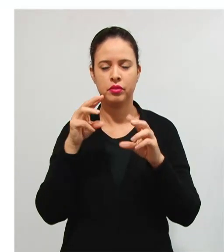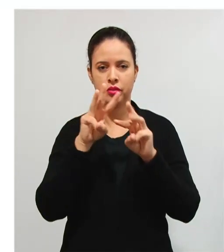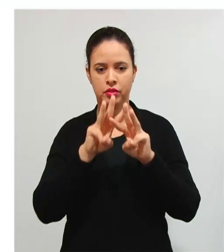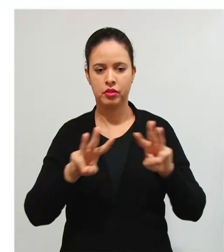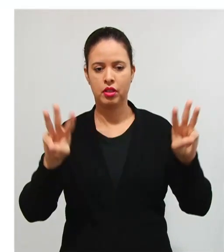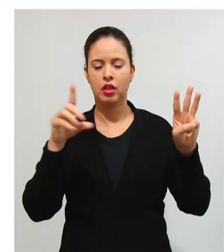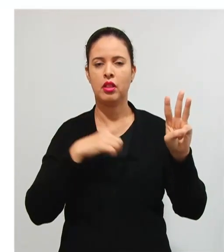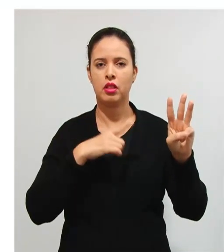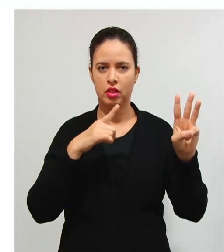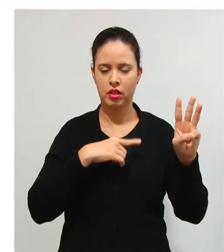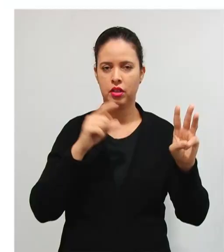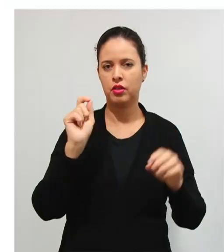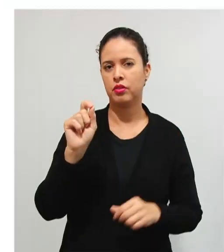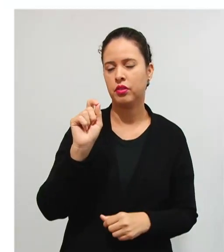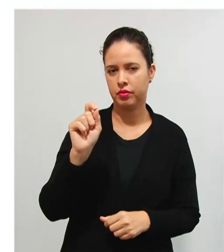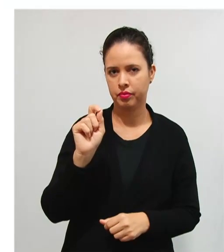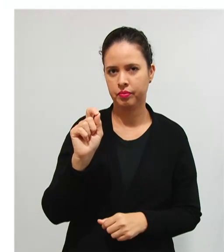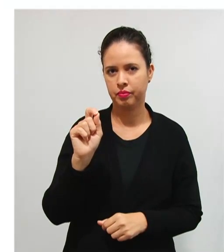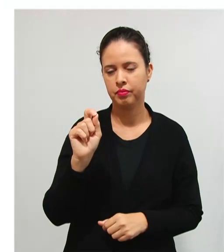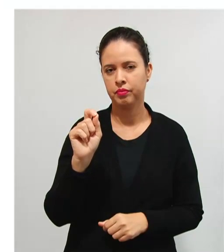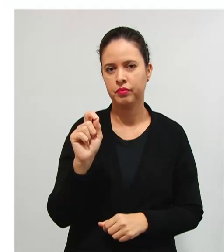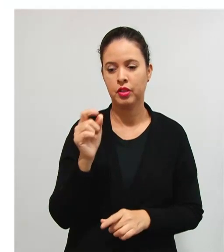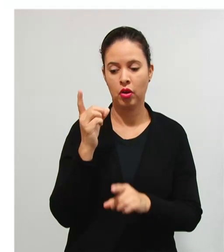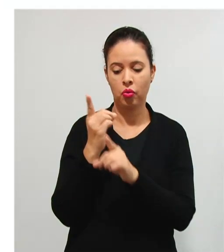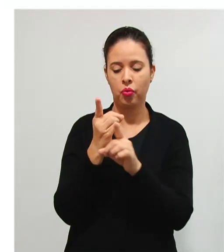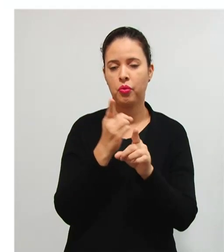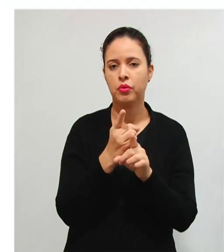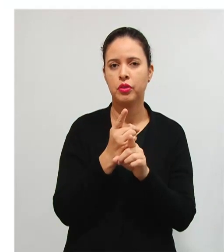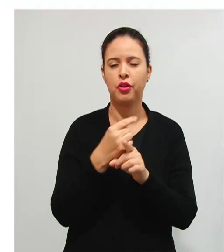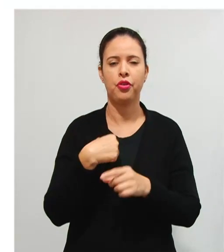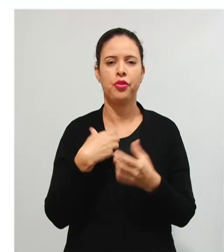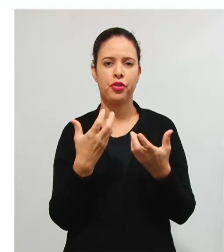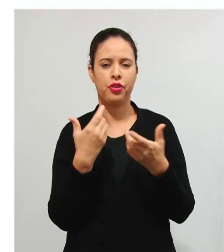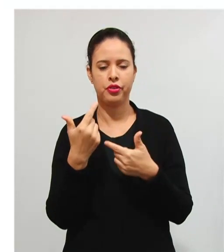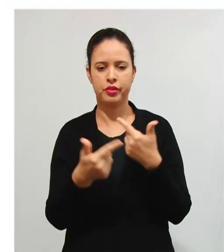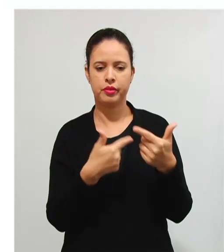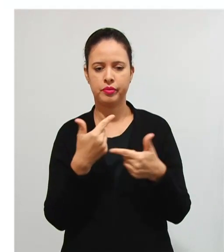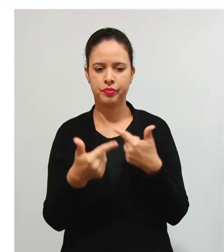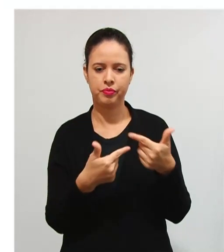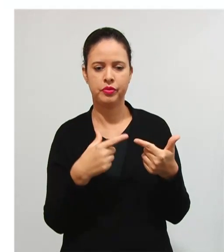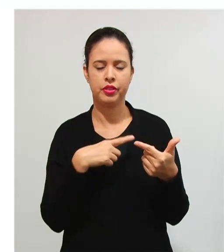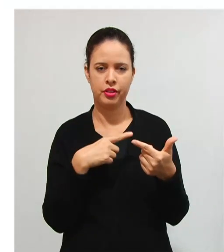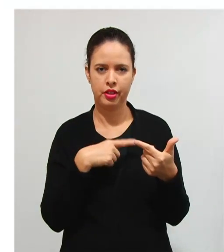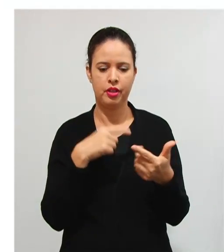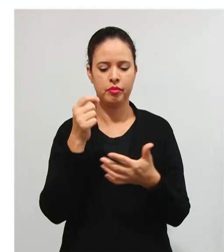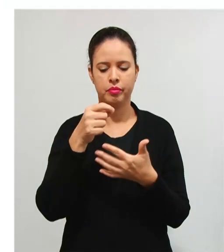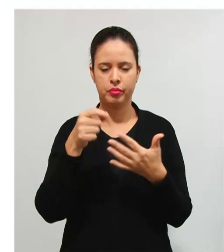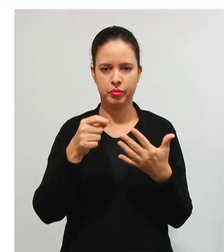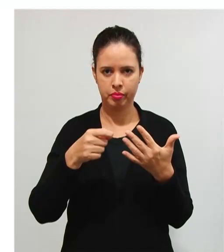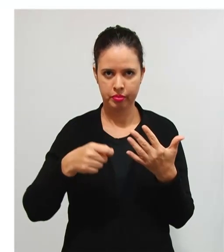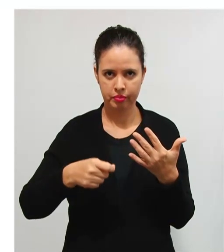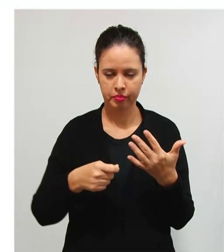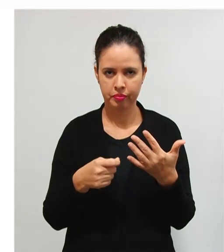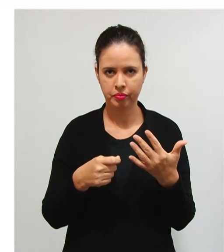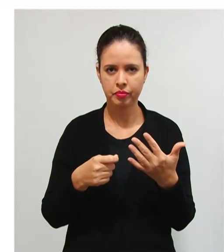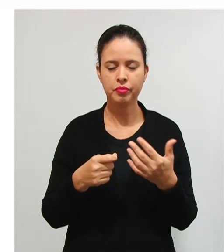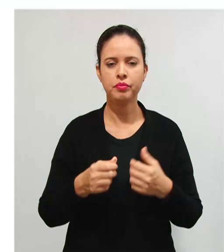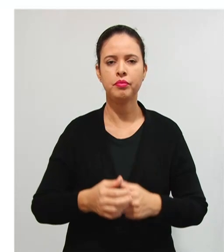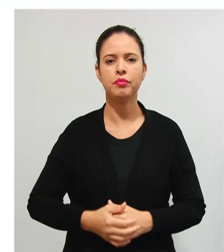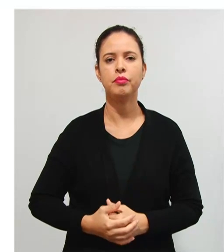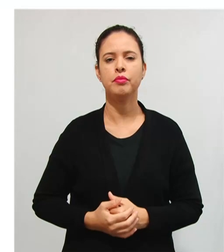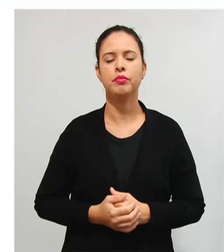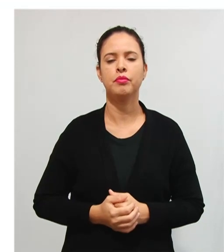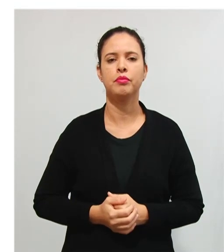tem a opção de navegar por categoria, para você verificar, olha, se eu quero trabalhar com isso, eu tenho essas alternativas de softwares.